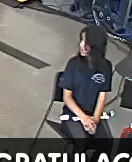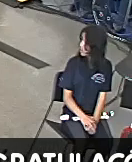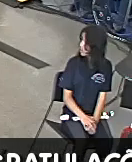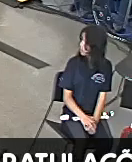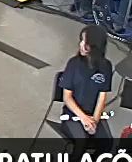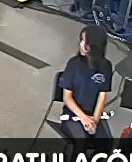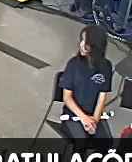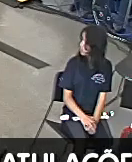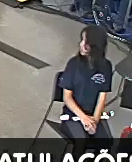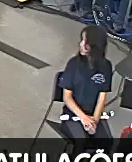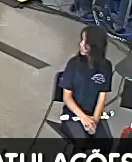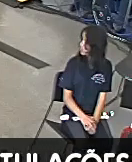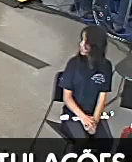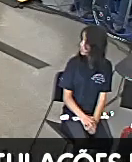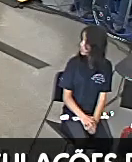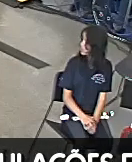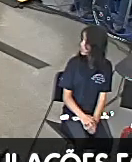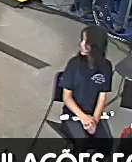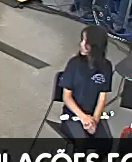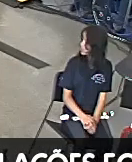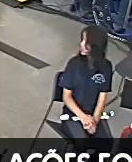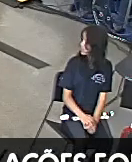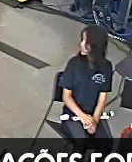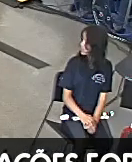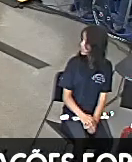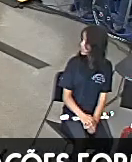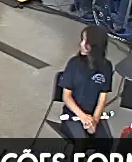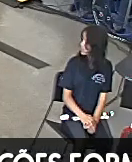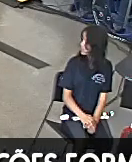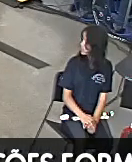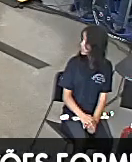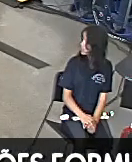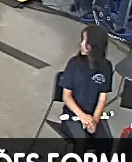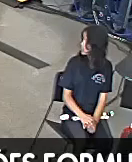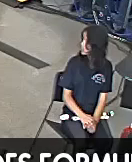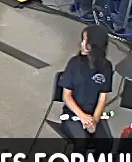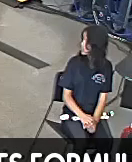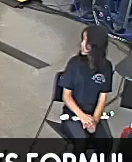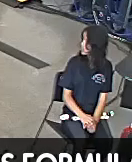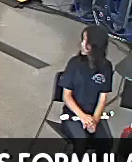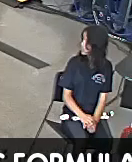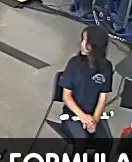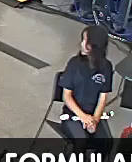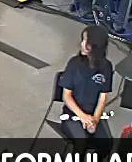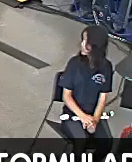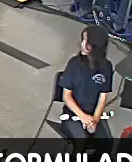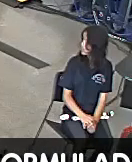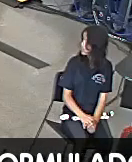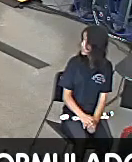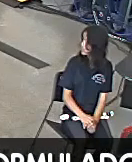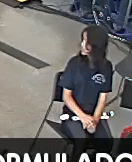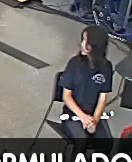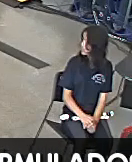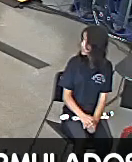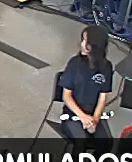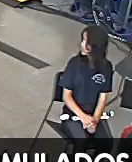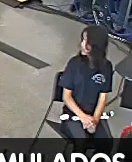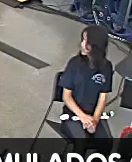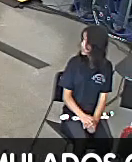abraço, a nossa congratulação, os nossos parabéns e agradecimento.